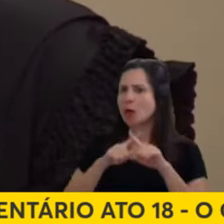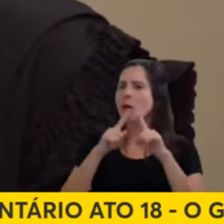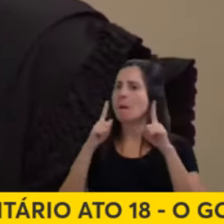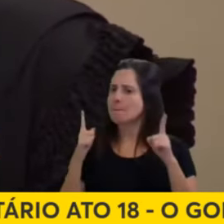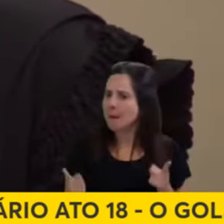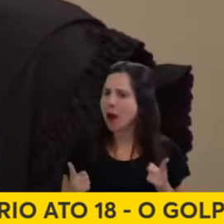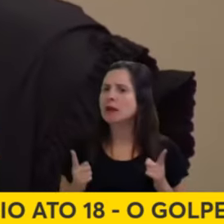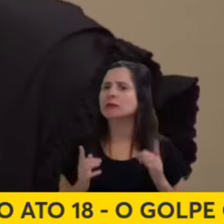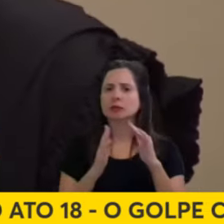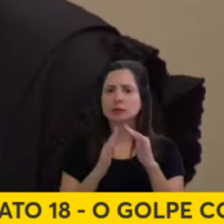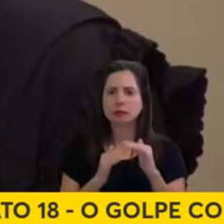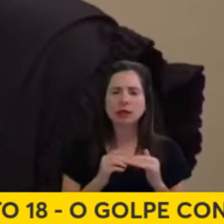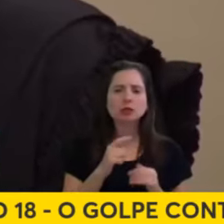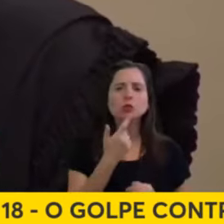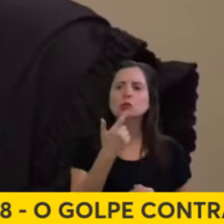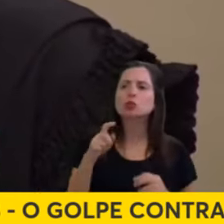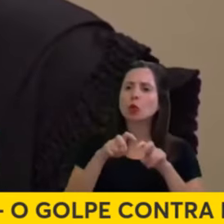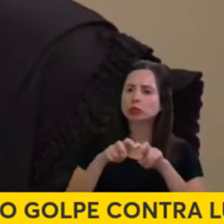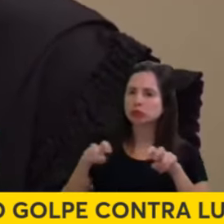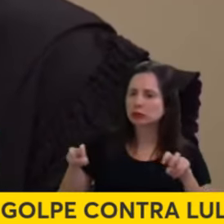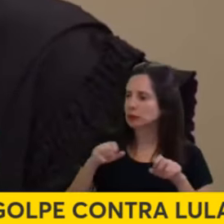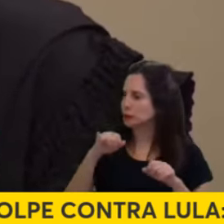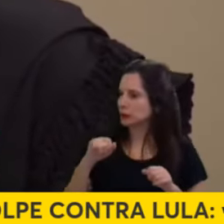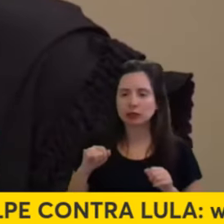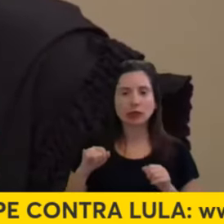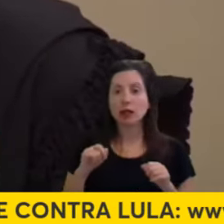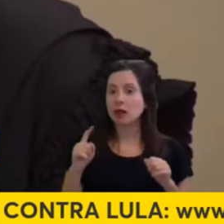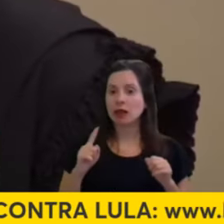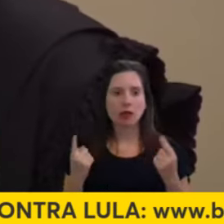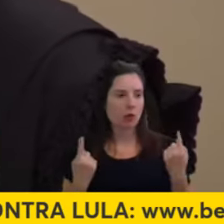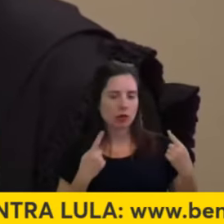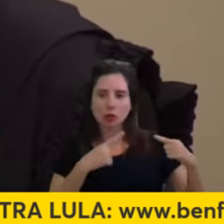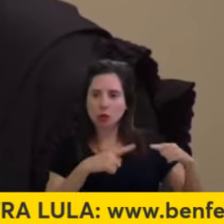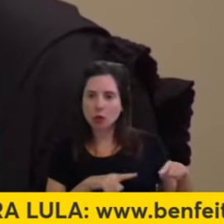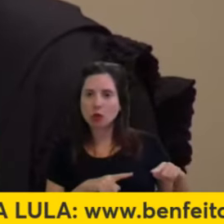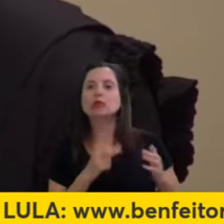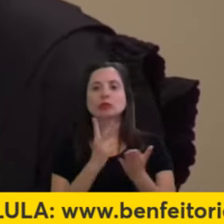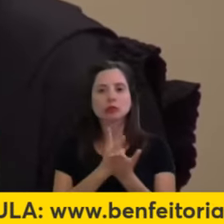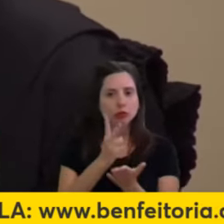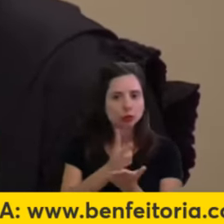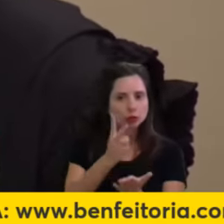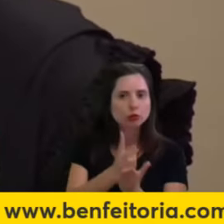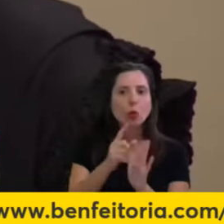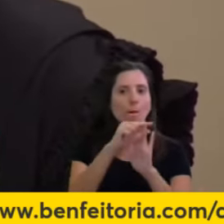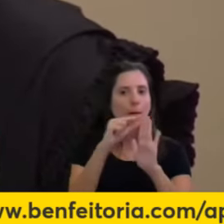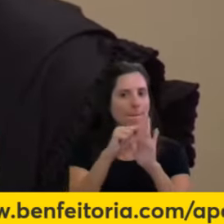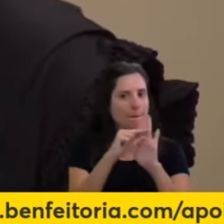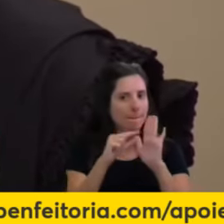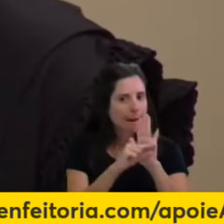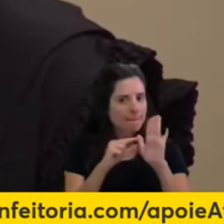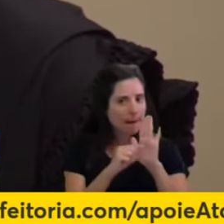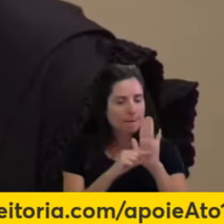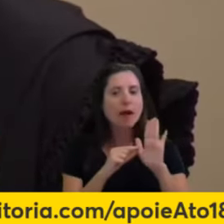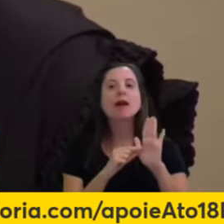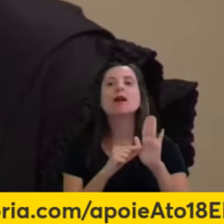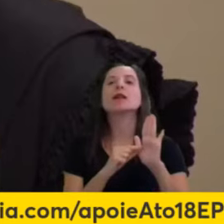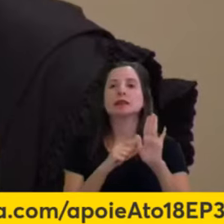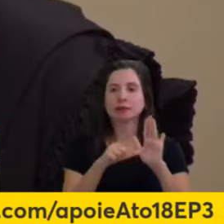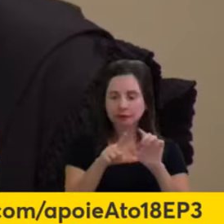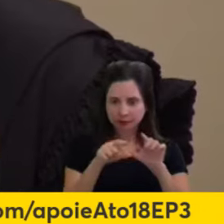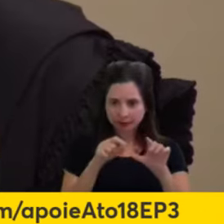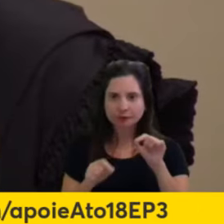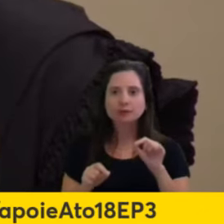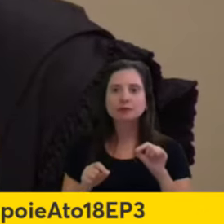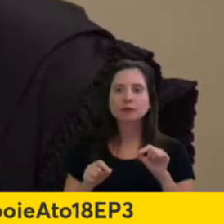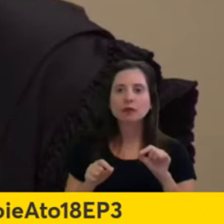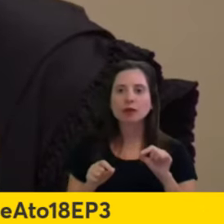integrantes da corte tal lideração e a caso ninguém se oponha manté a decisão nos termos que foi preferida de sorte a ser referendada a decisão de camento no tocante a